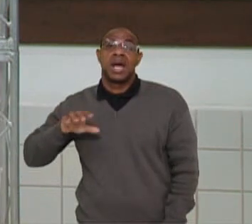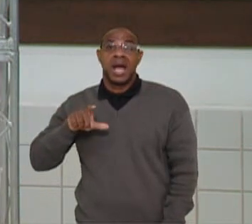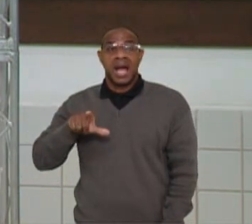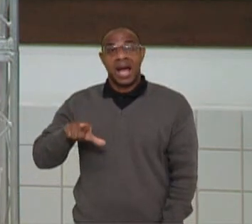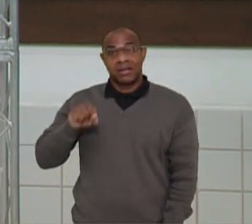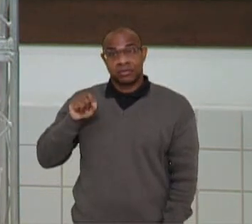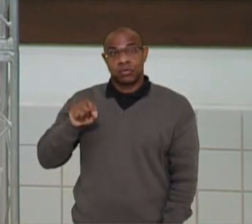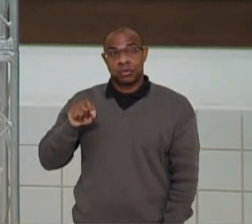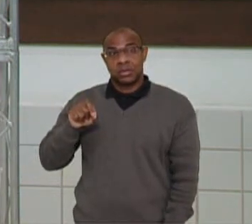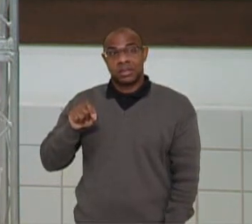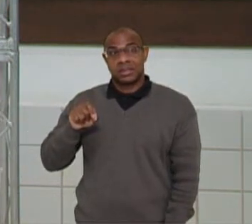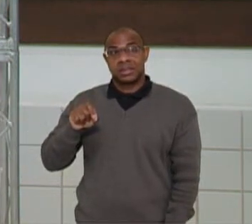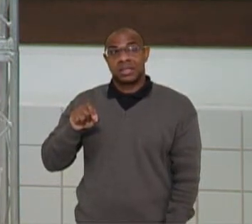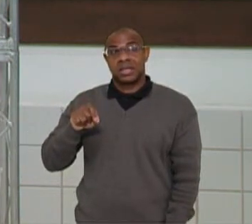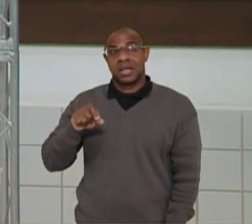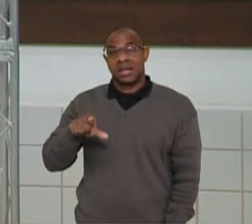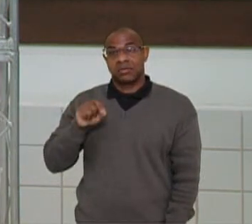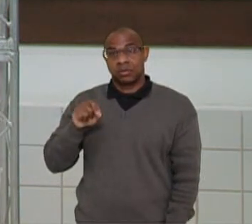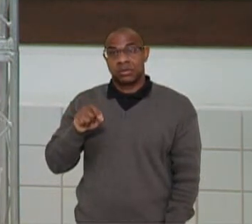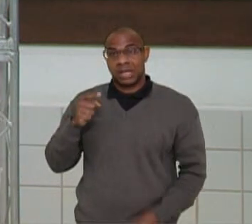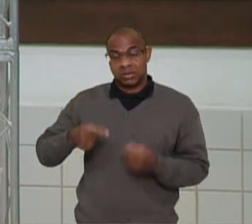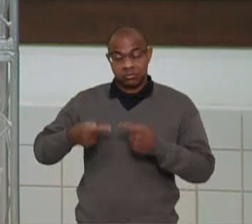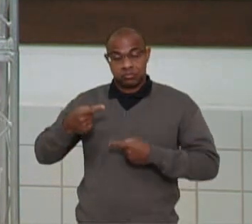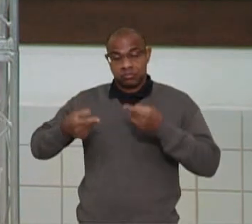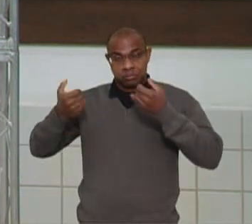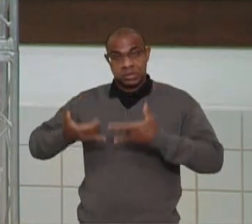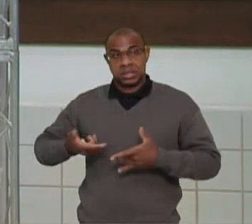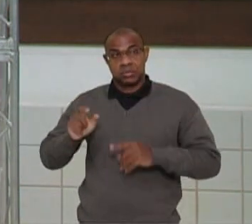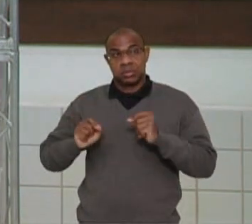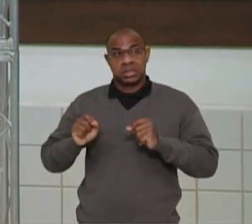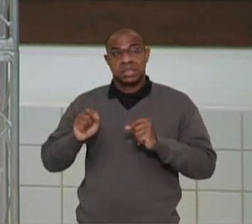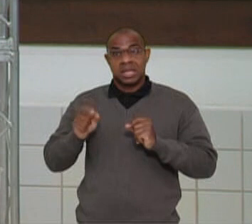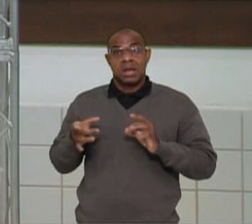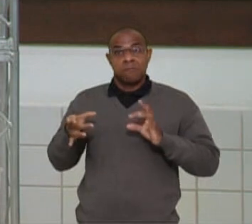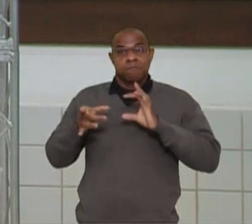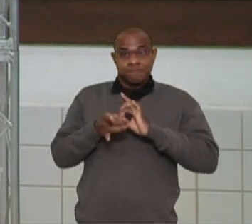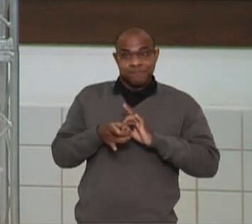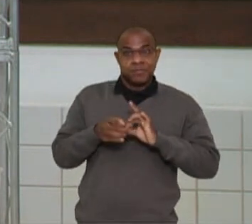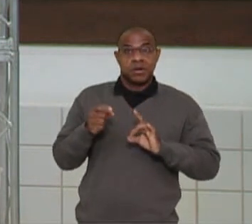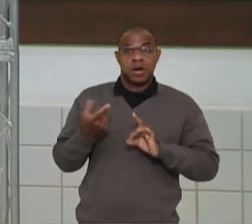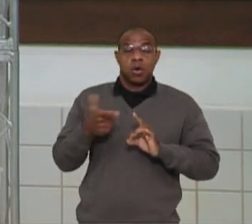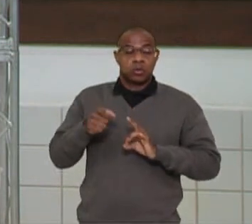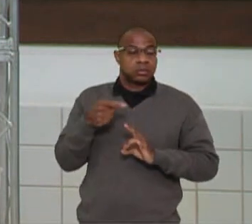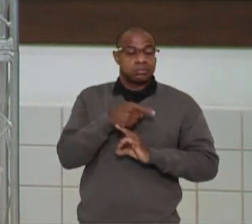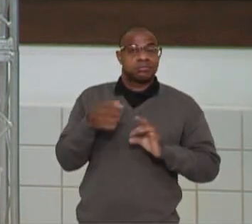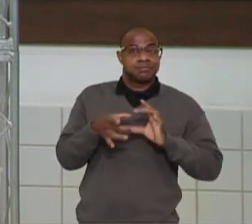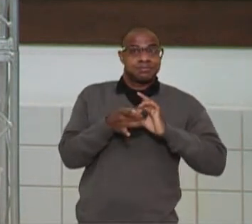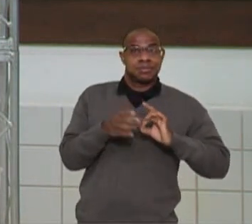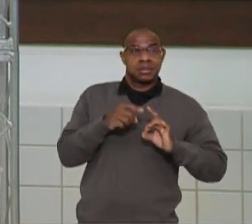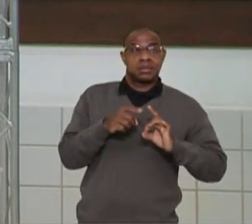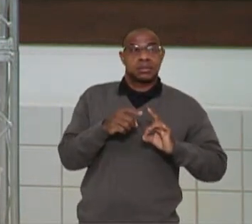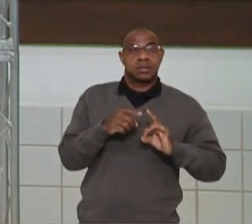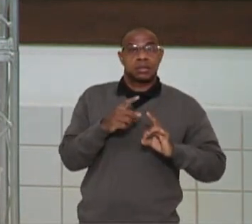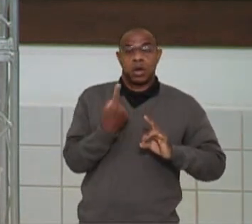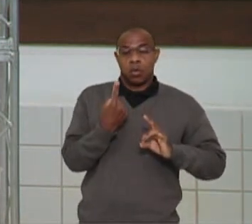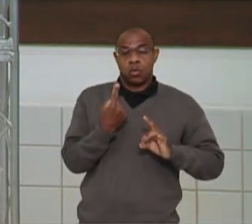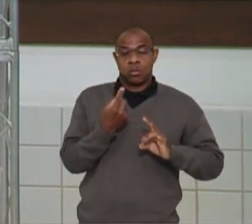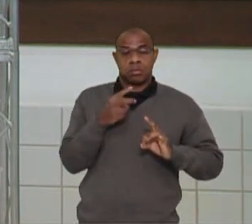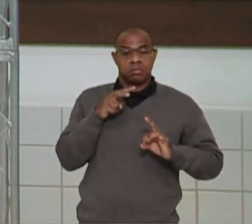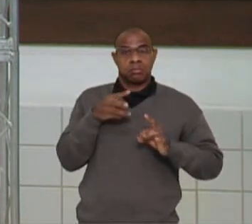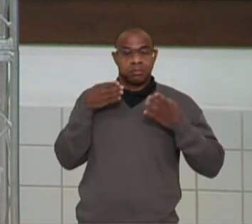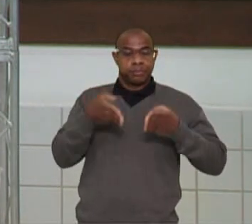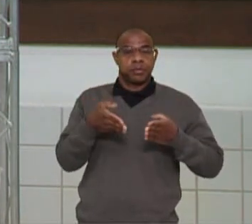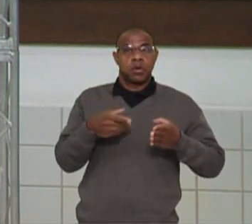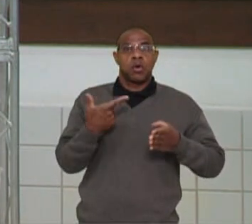da unidade, a escolha que eu estou discutindo, ela é tão amarrada com as outras escolhas que eu não posso simplesmente olhar só para uma escolha, eu tenho que olhar para as outras